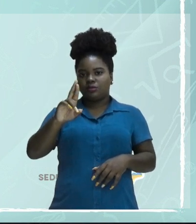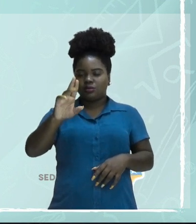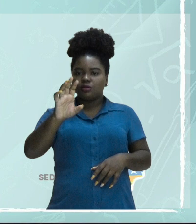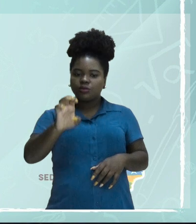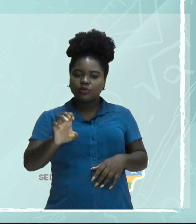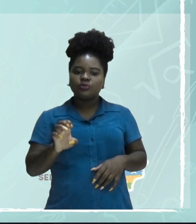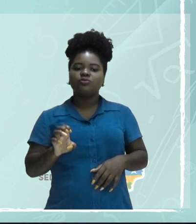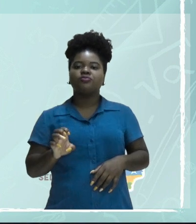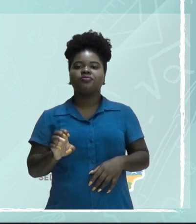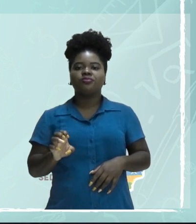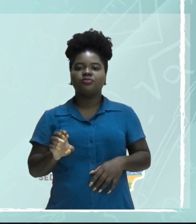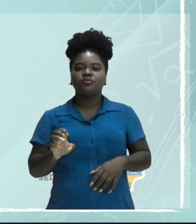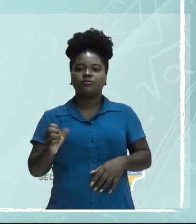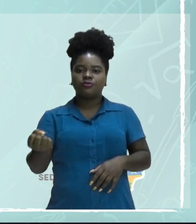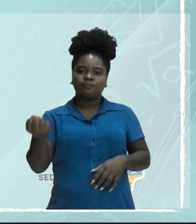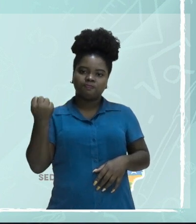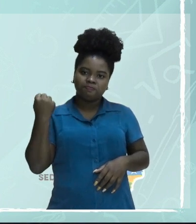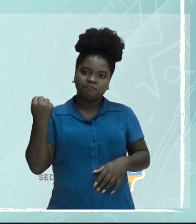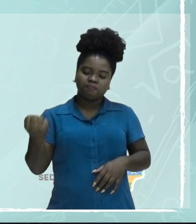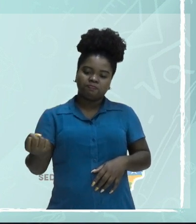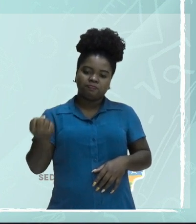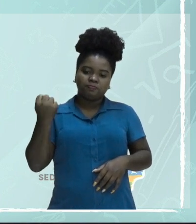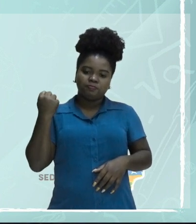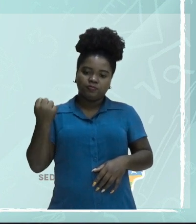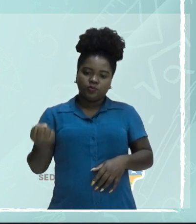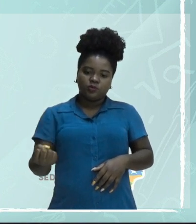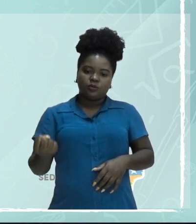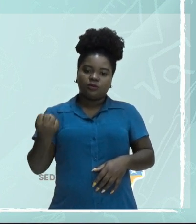mais eficientemente. Estabilizam a parte